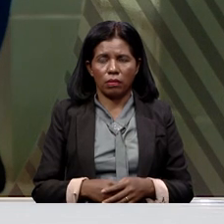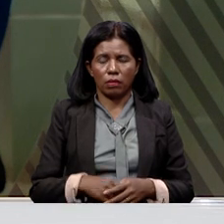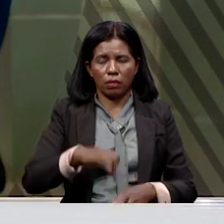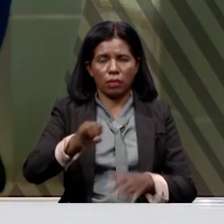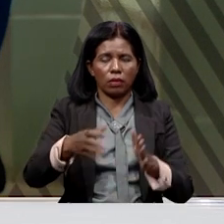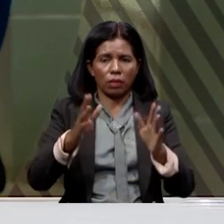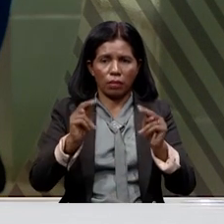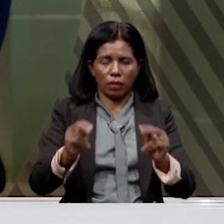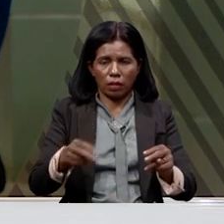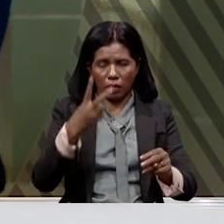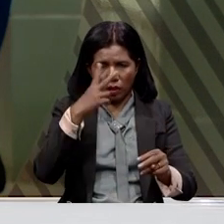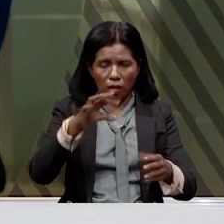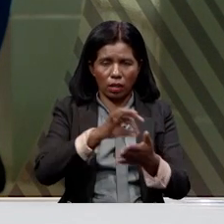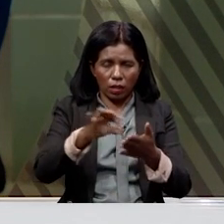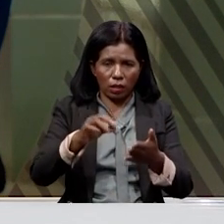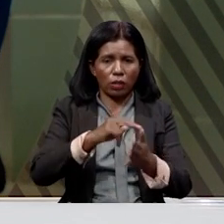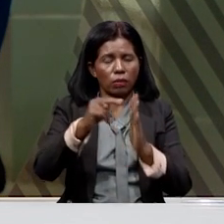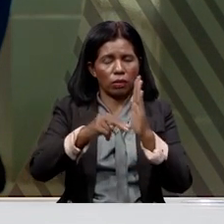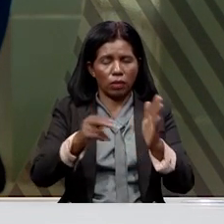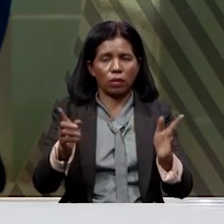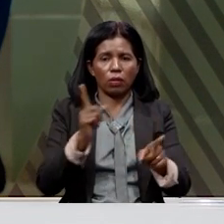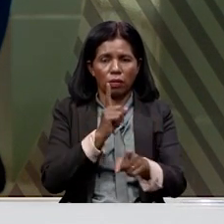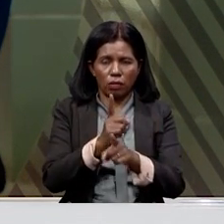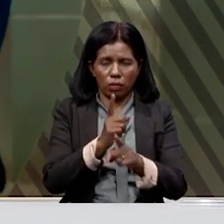Jornalista precisa querer que notícia o balanço.